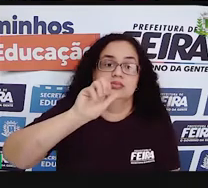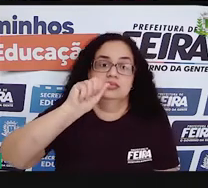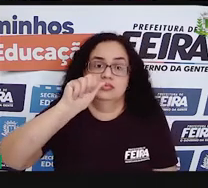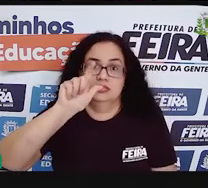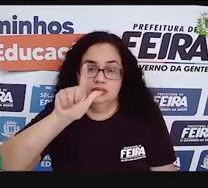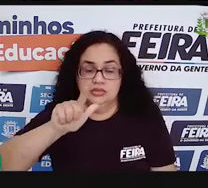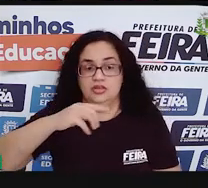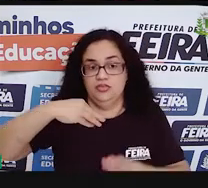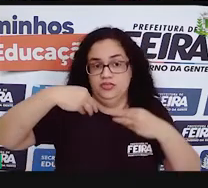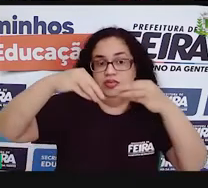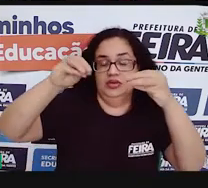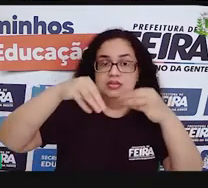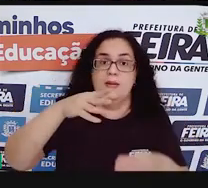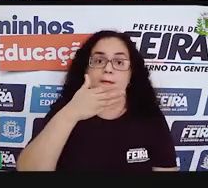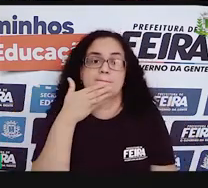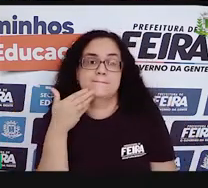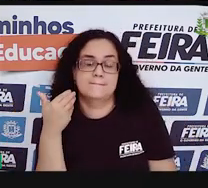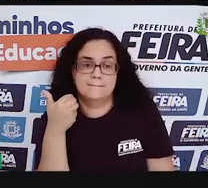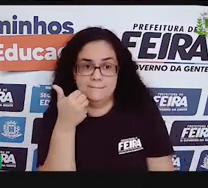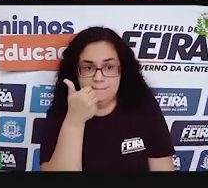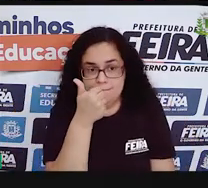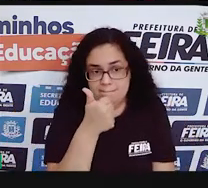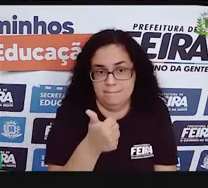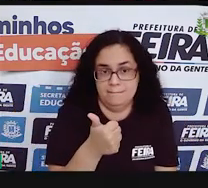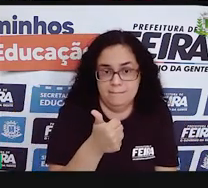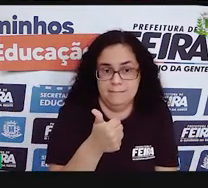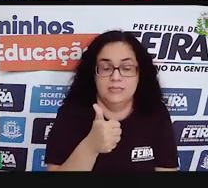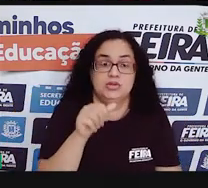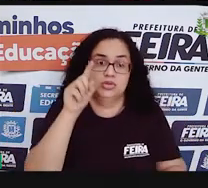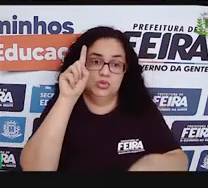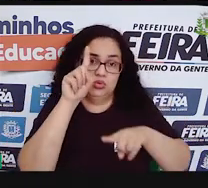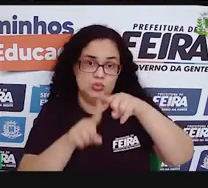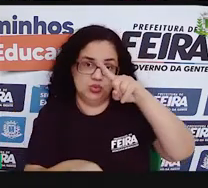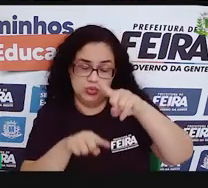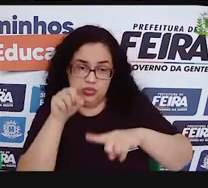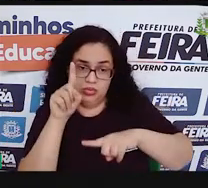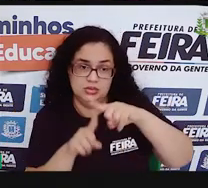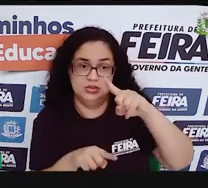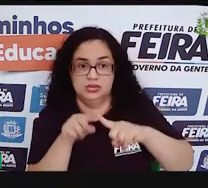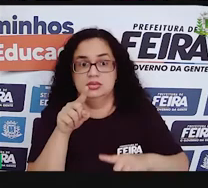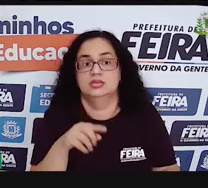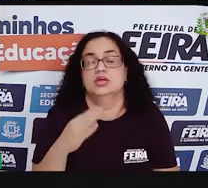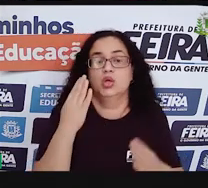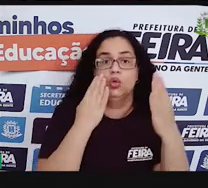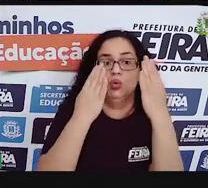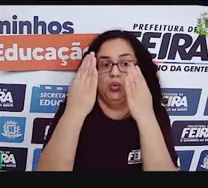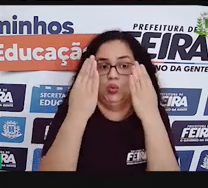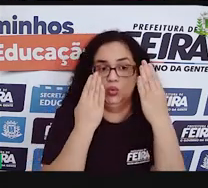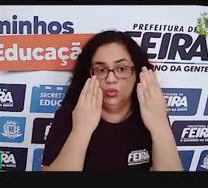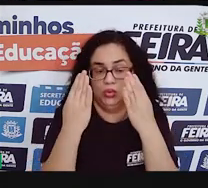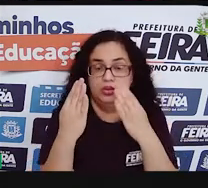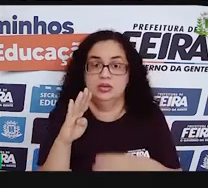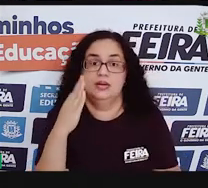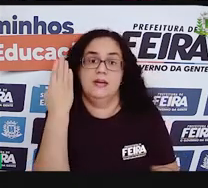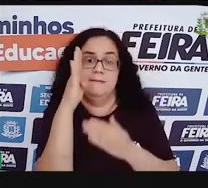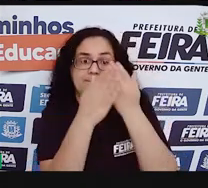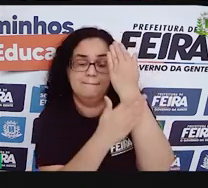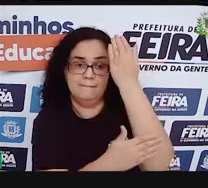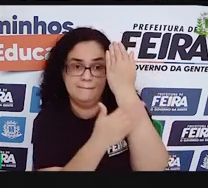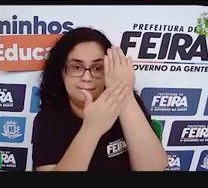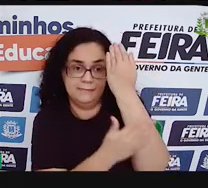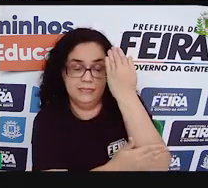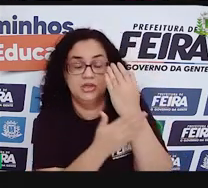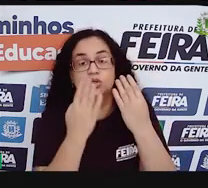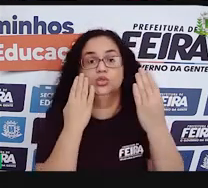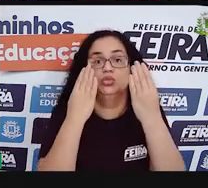uma flexibilidade maior entre os materiais, né? E principalmente comparado aí com a madeira. Tem uma flexibilidade